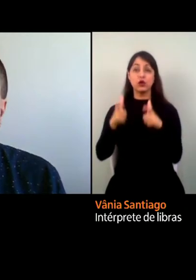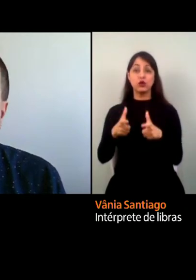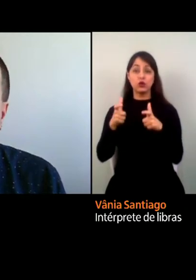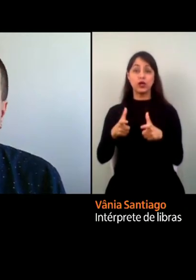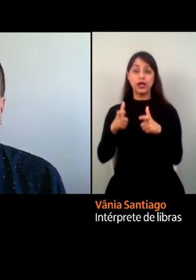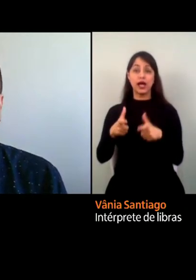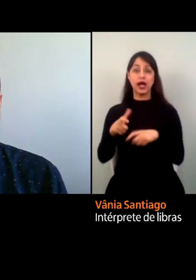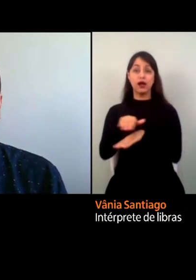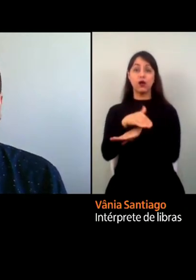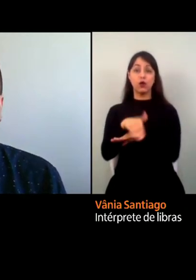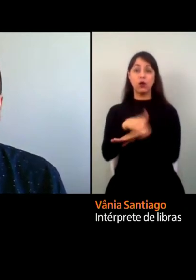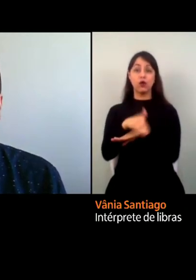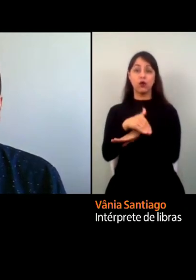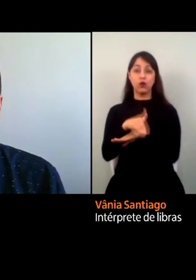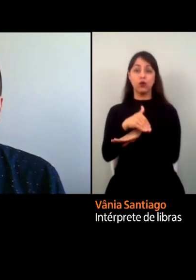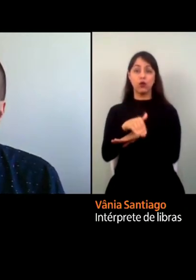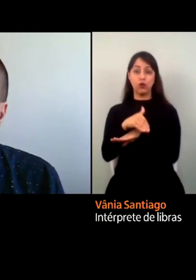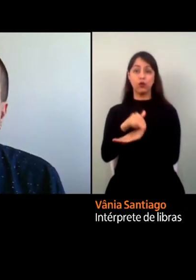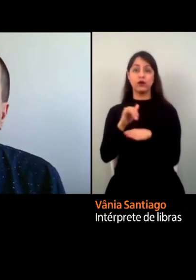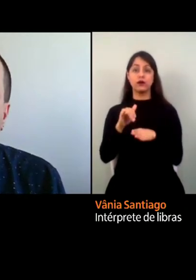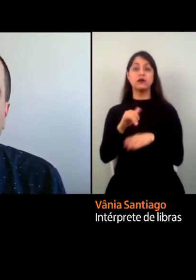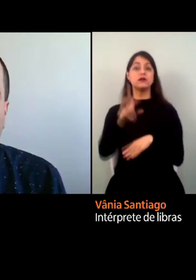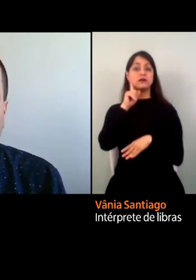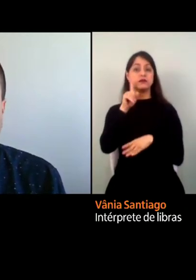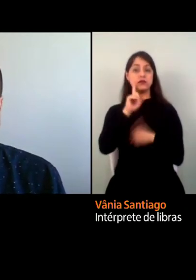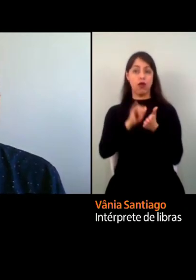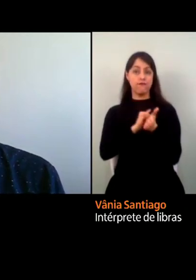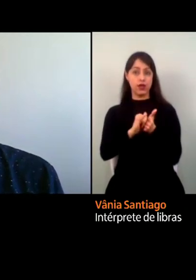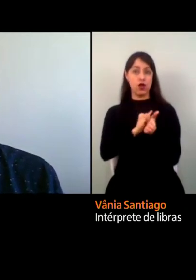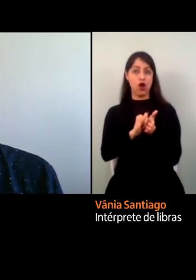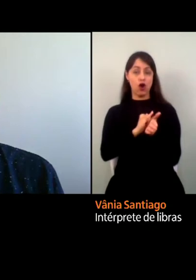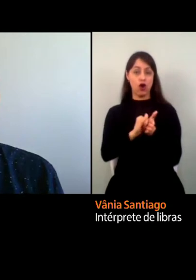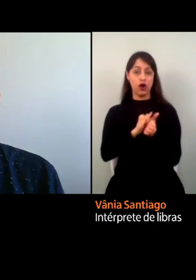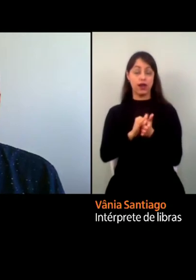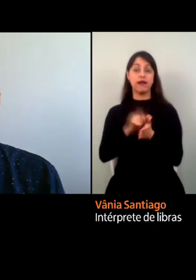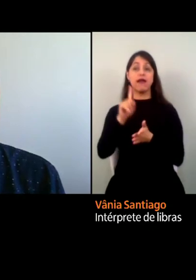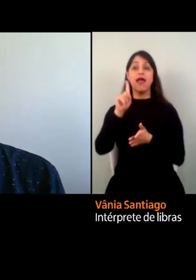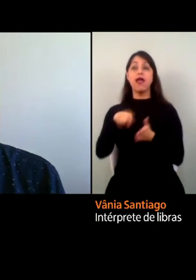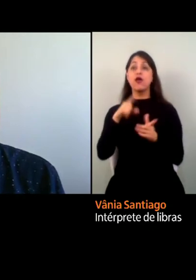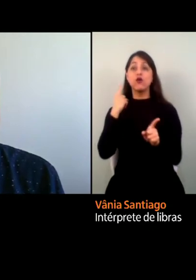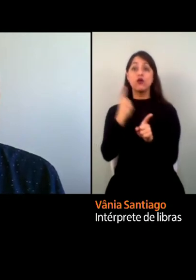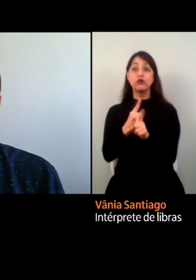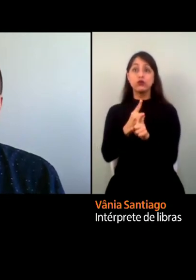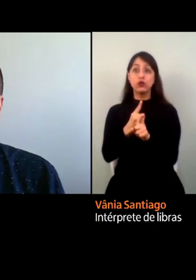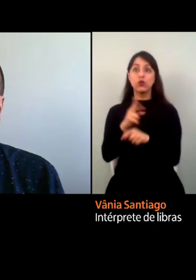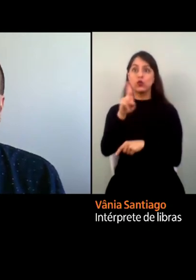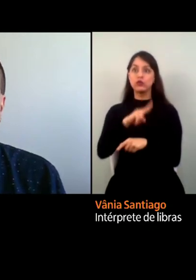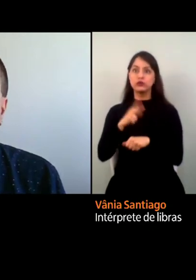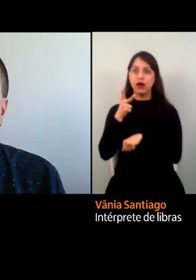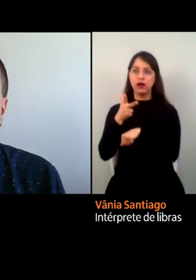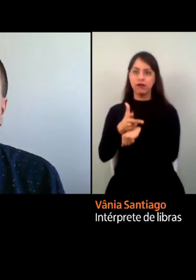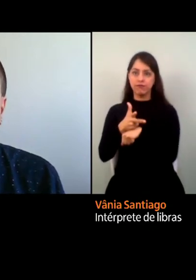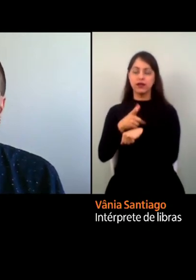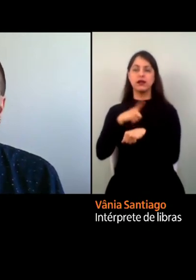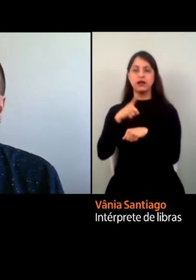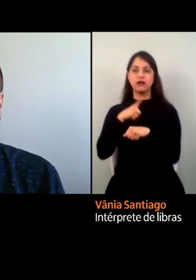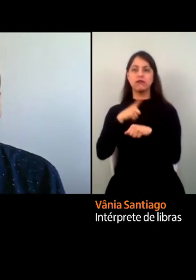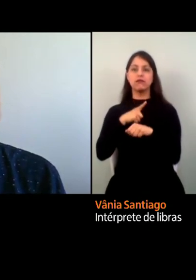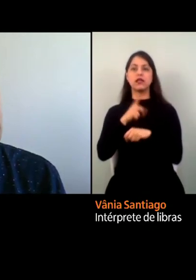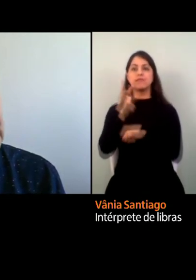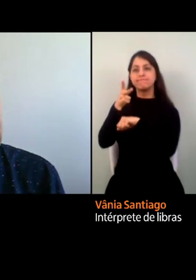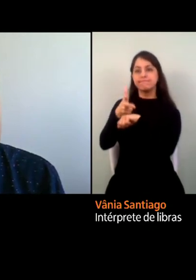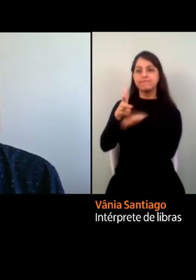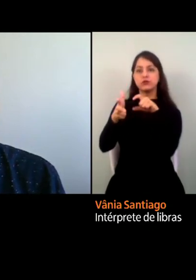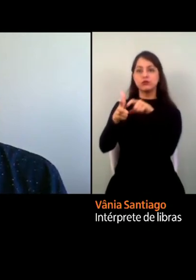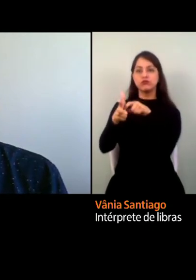encontrou num cesto um rolo de filme 16mm. Para sua surpresa, o que estava à venda